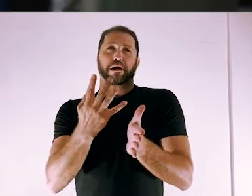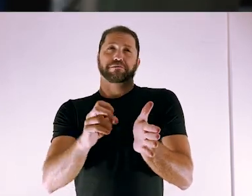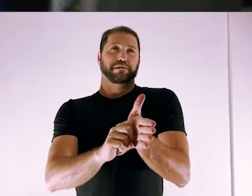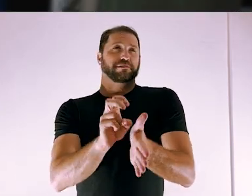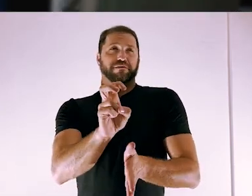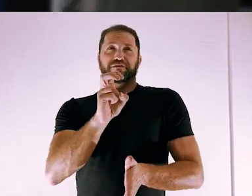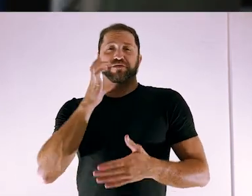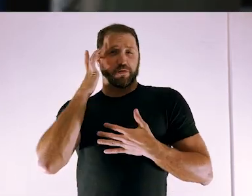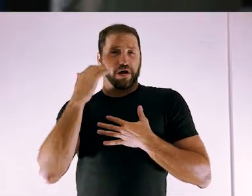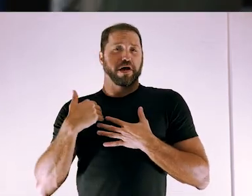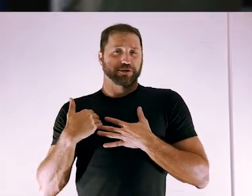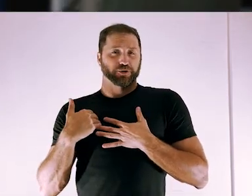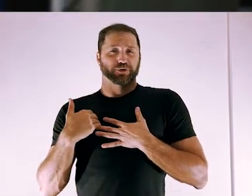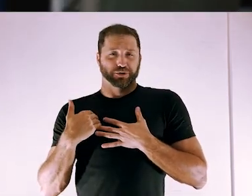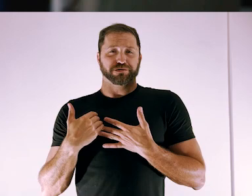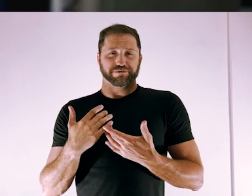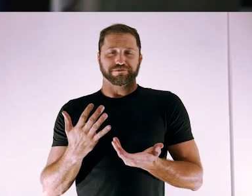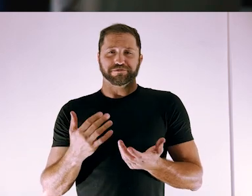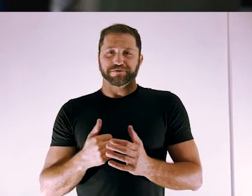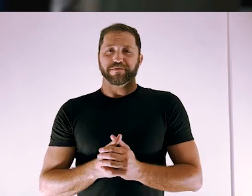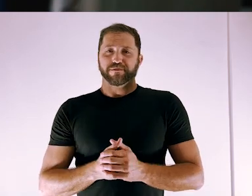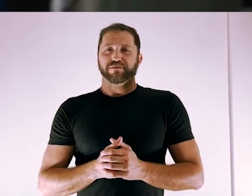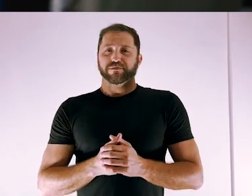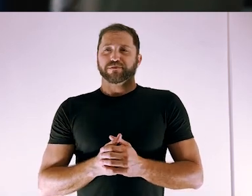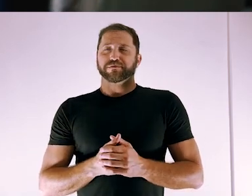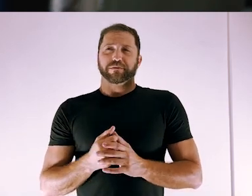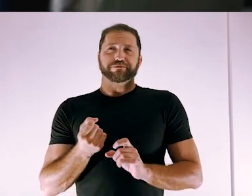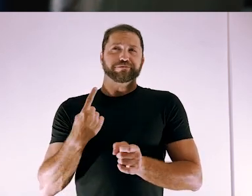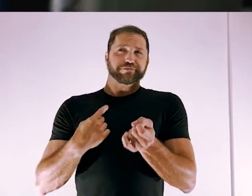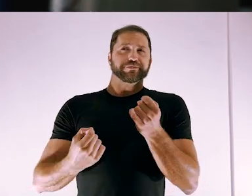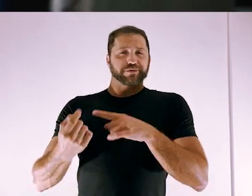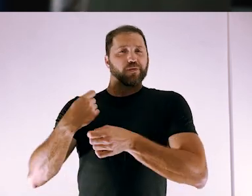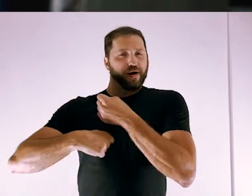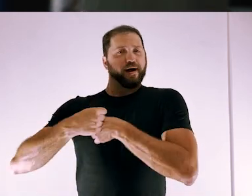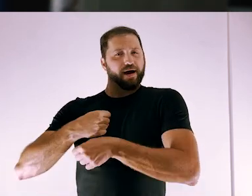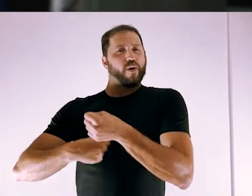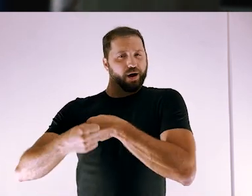a quarta ou a quinta vez. Eu doei algumas vezes nos últimos anos, mas de forma esporádica.